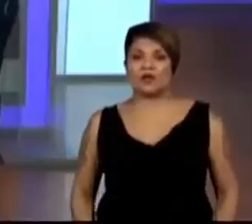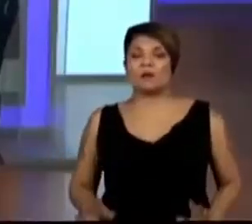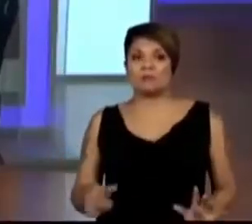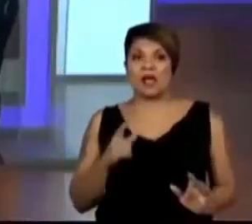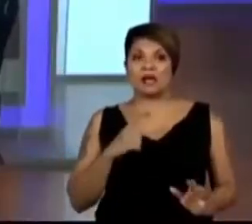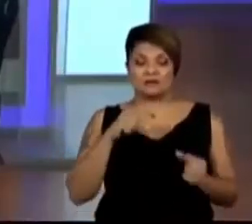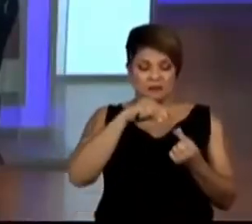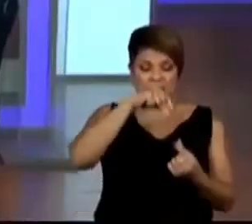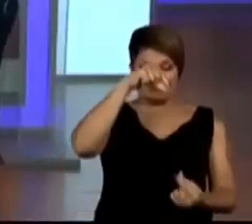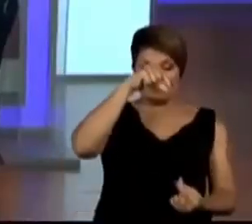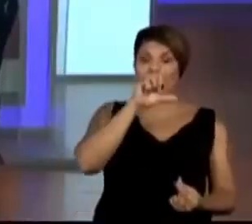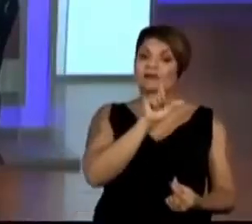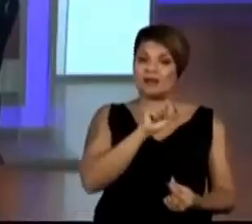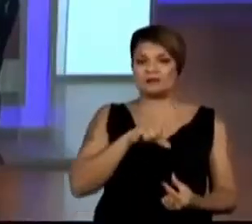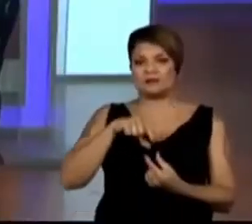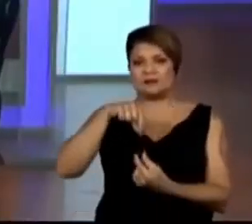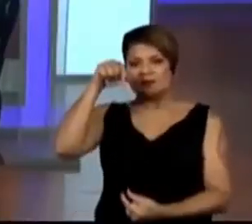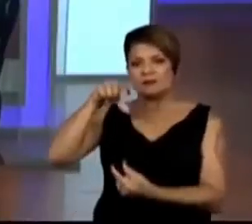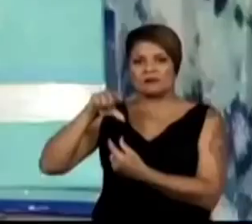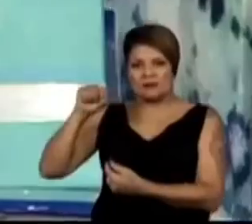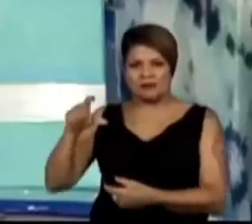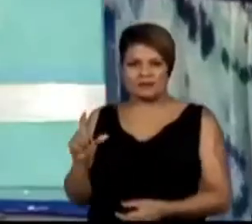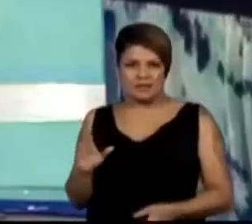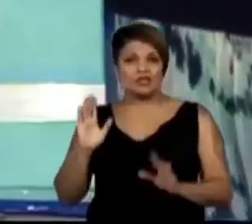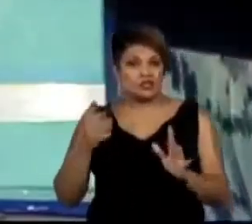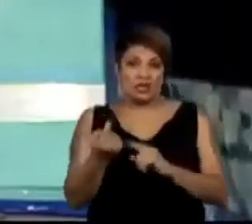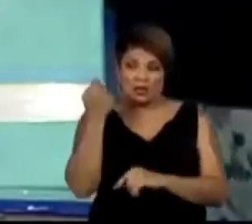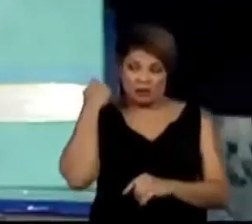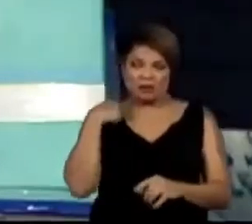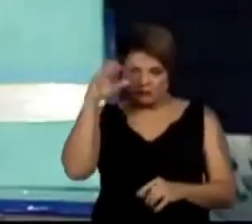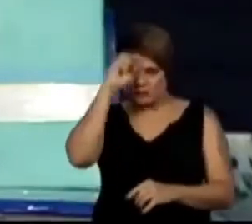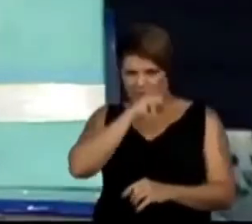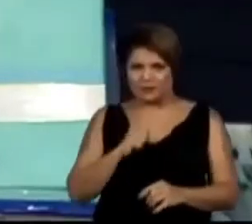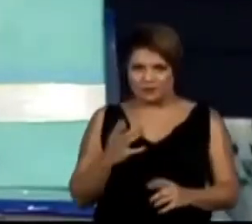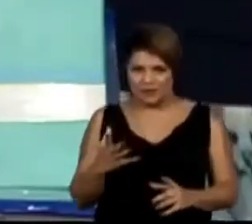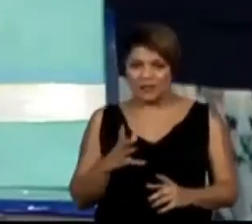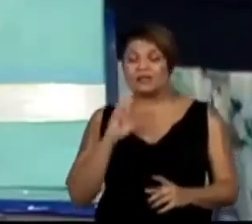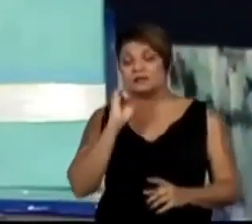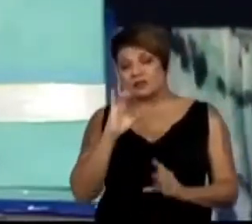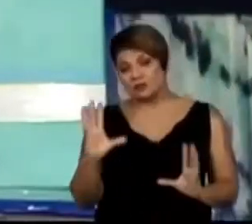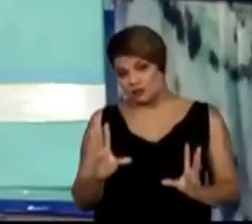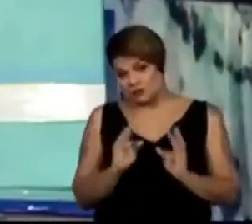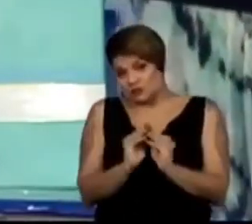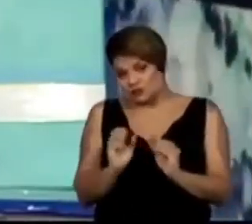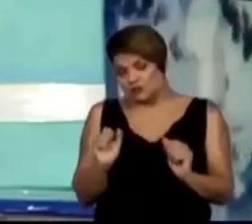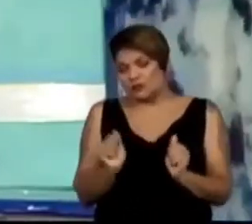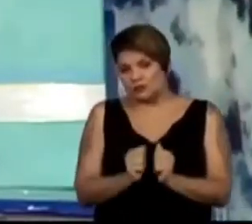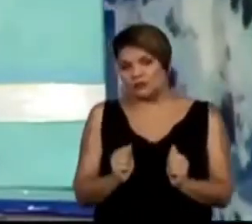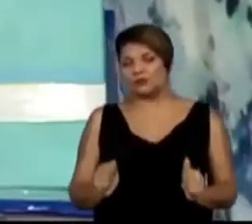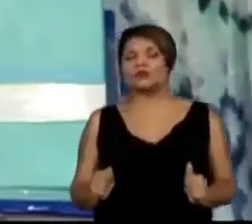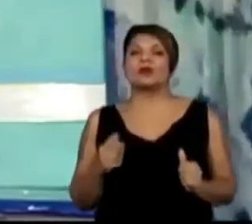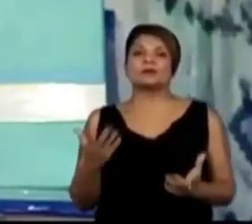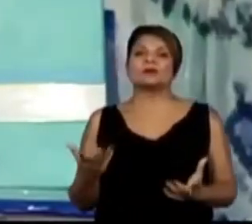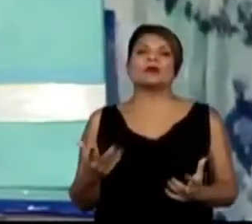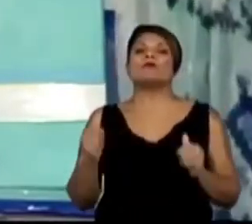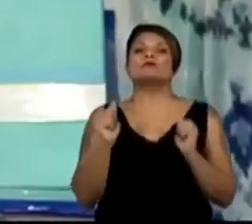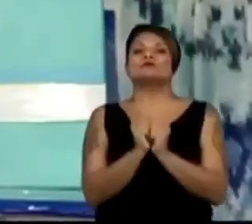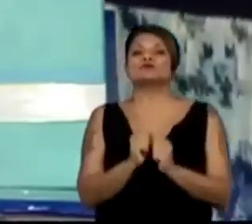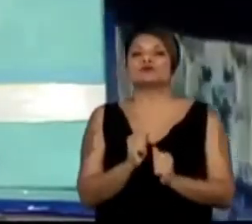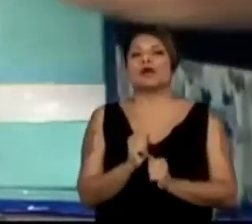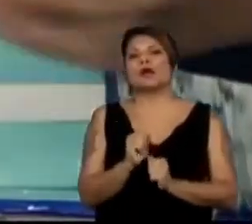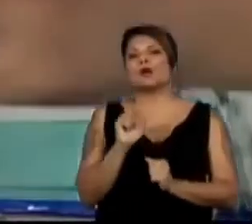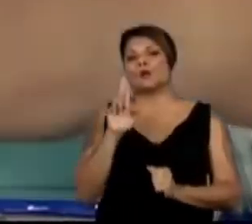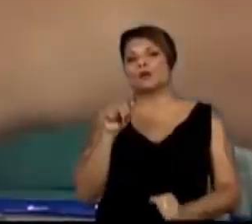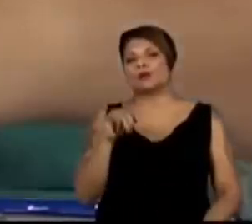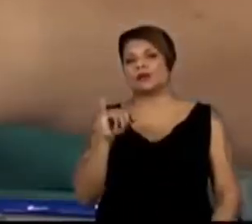10, forma uma barrinha. E a gente já teve esse momento. Se eu tenho que juntar tudo, e aí entra a questão, vamos juntar pela unidade primeiro,